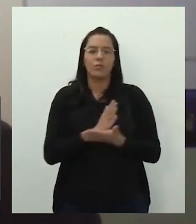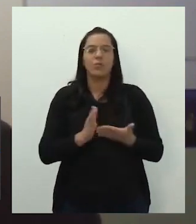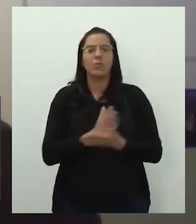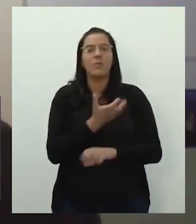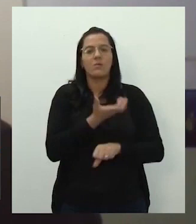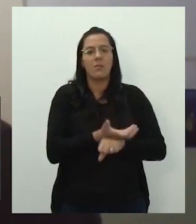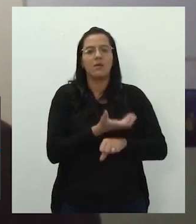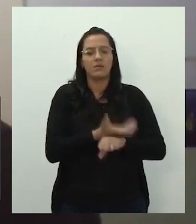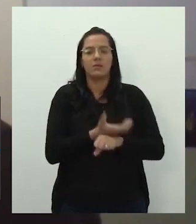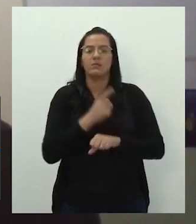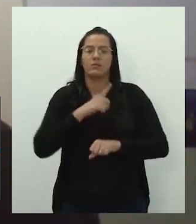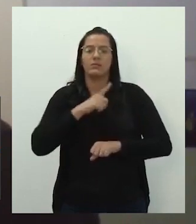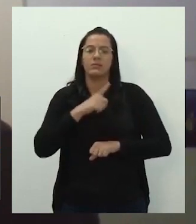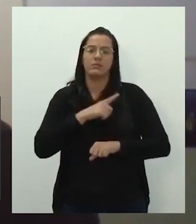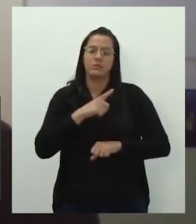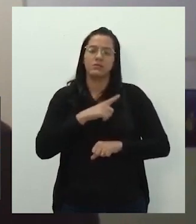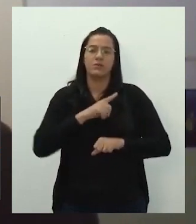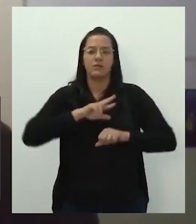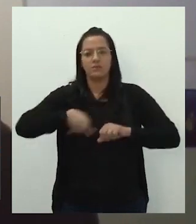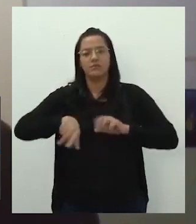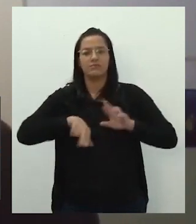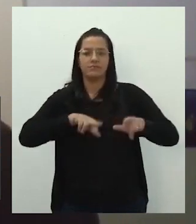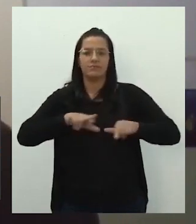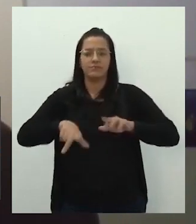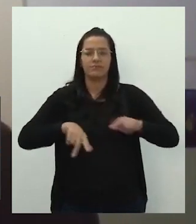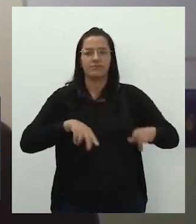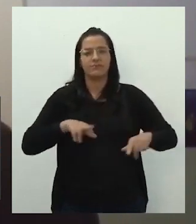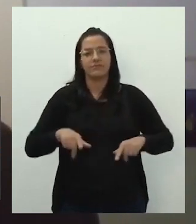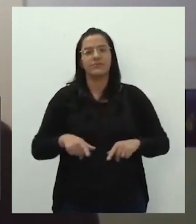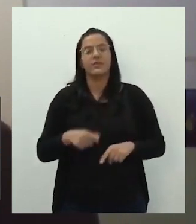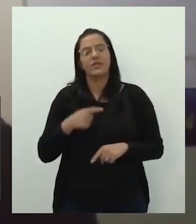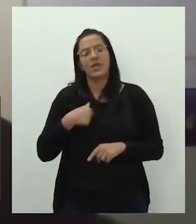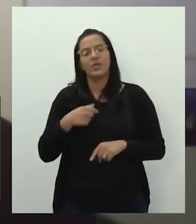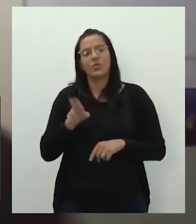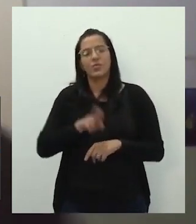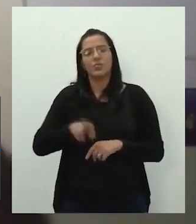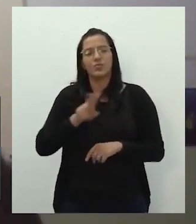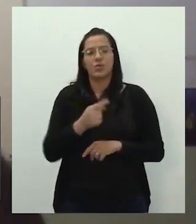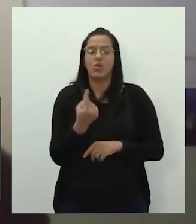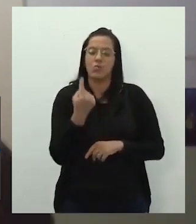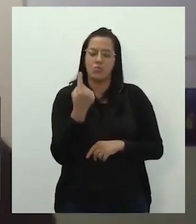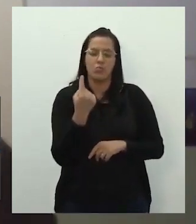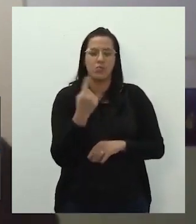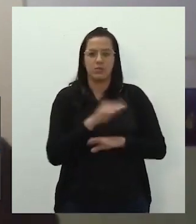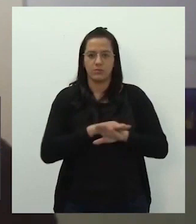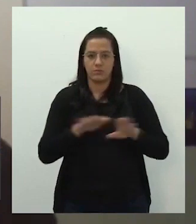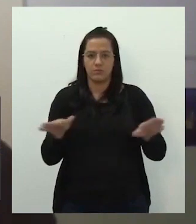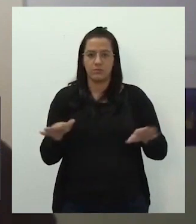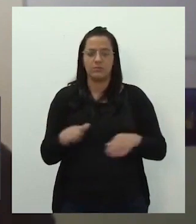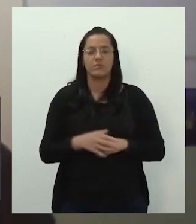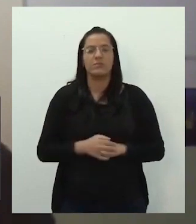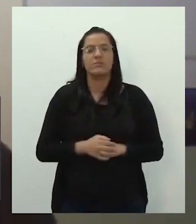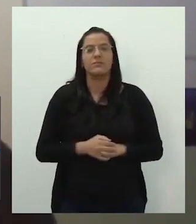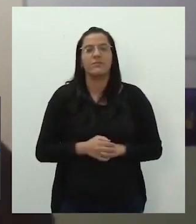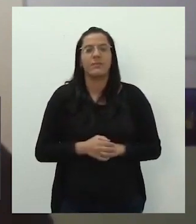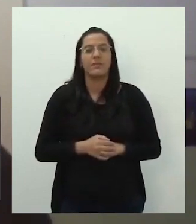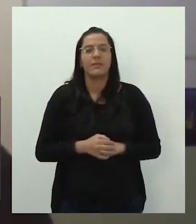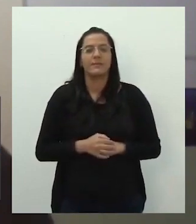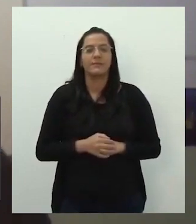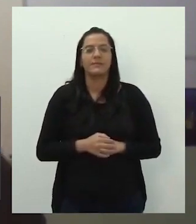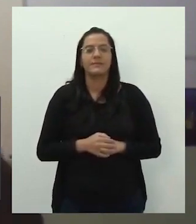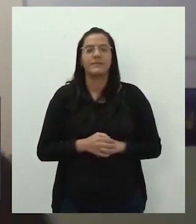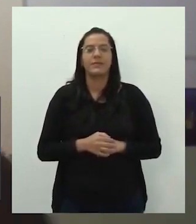3 aulas para falar de uma habilidade, bem como já teve uma habilidade que coube numa aula só, né? É porque a gente, como está ali